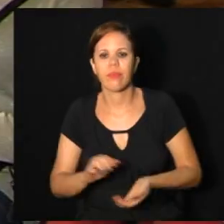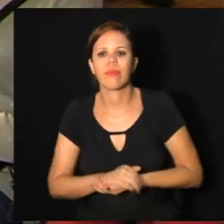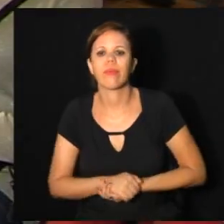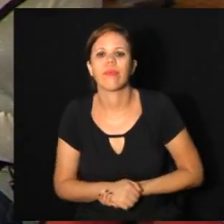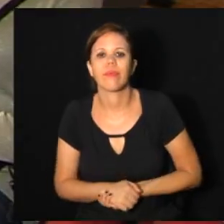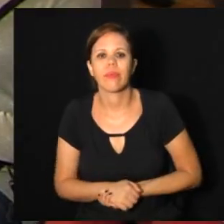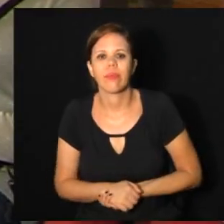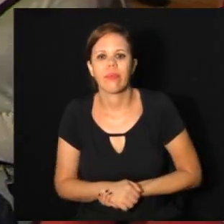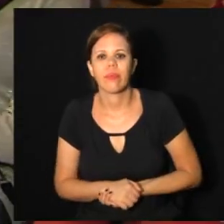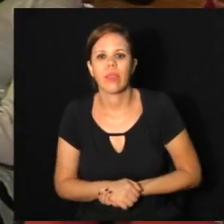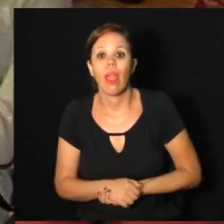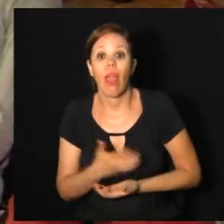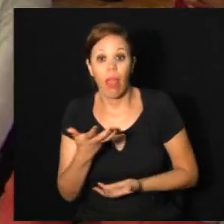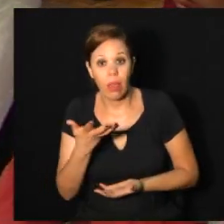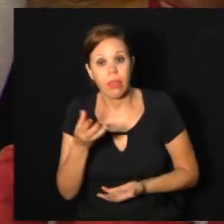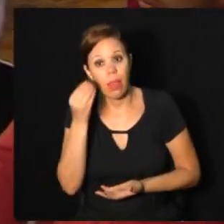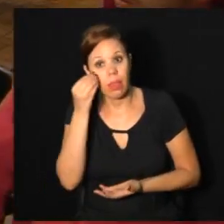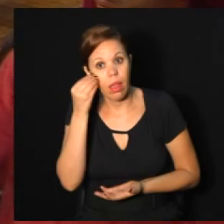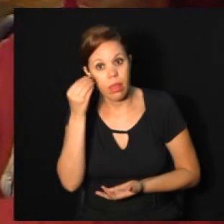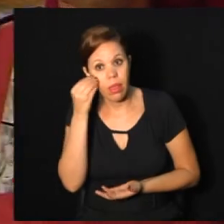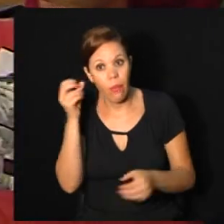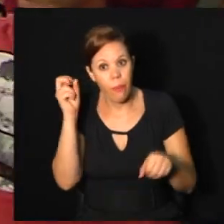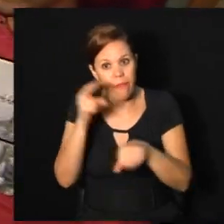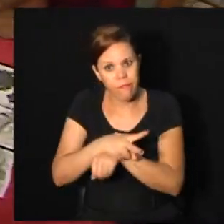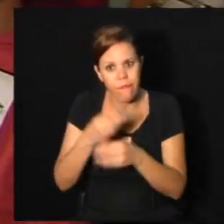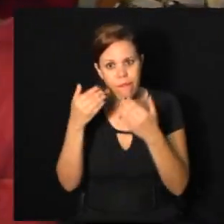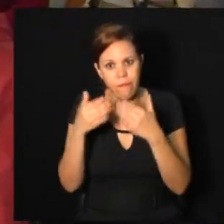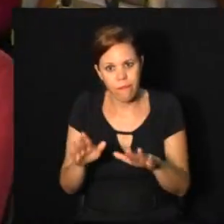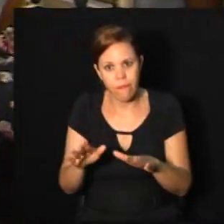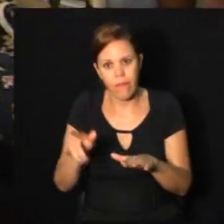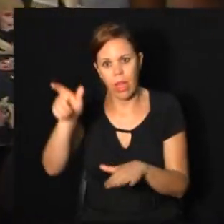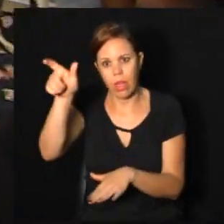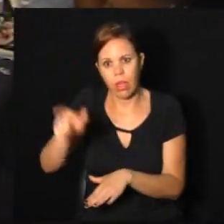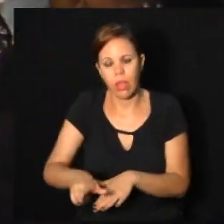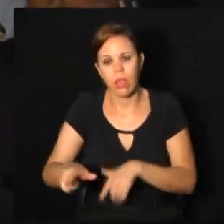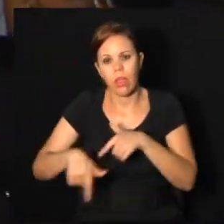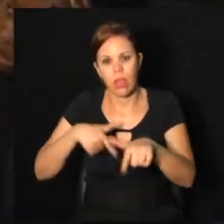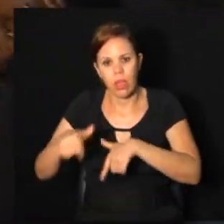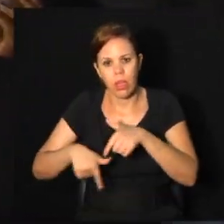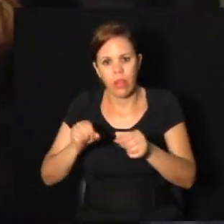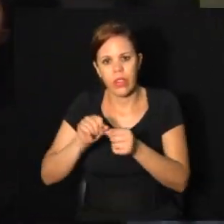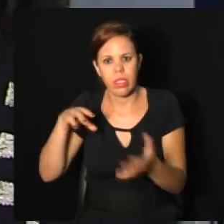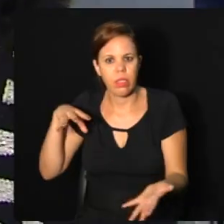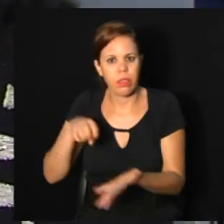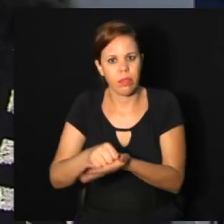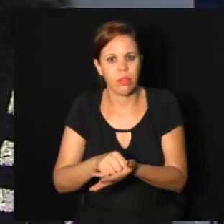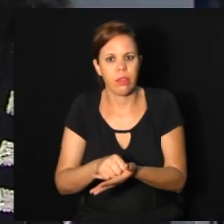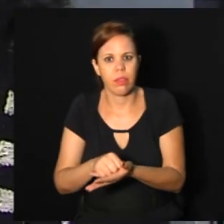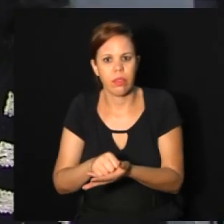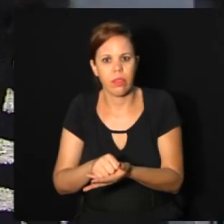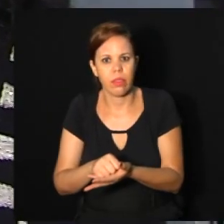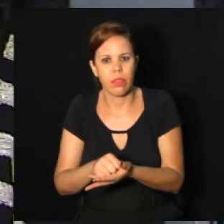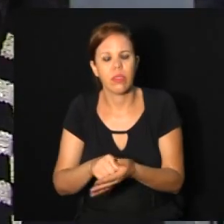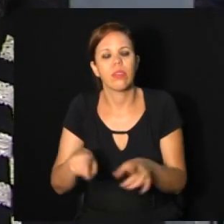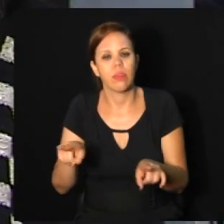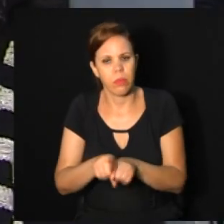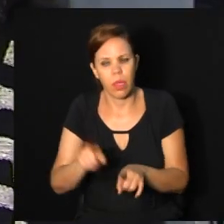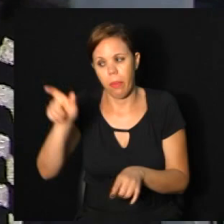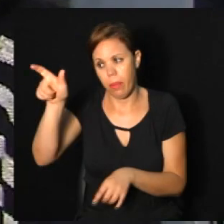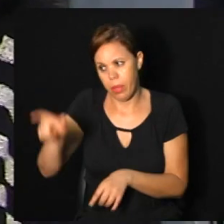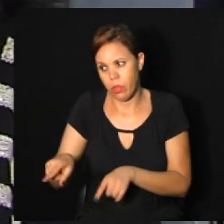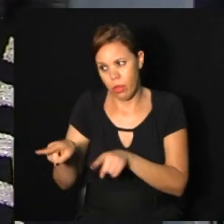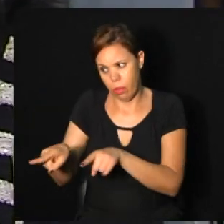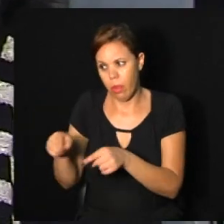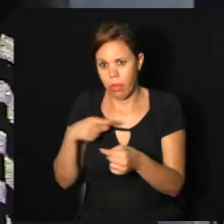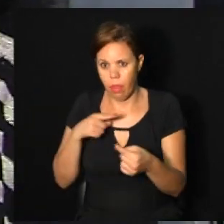cepatcampinas@gmail.com. Para concorrer às diversas vagas disponíveis, o trabalhador deve realizar um cadastro. E, por outro lado, o trabalhador, para